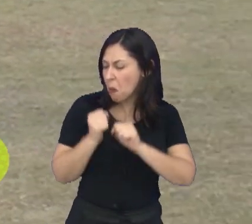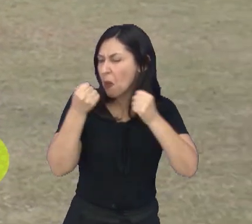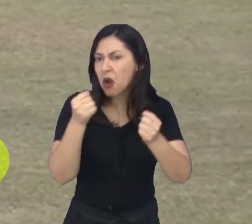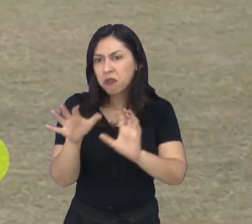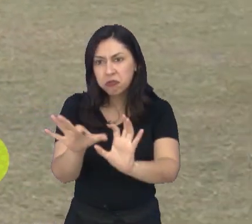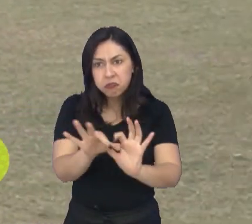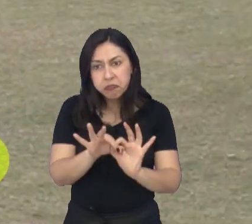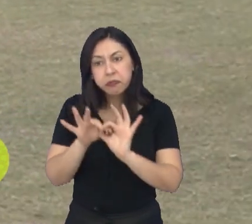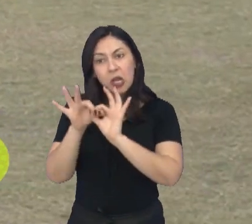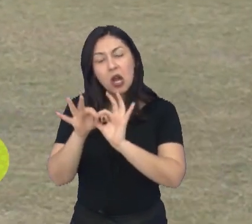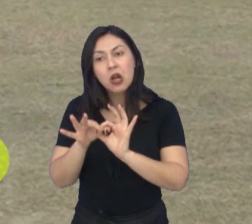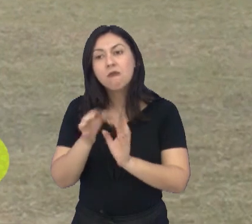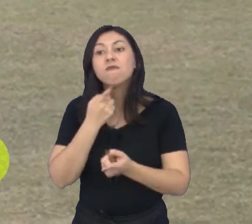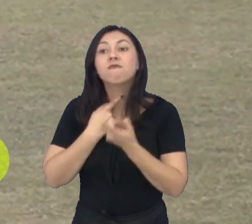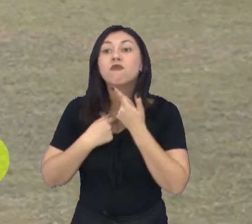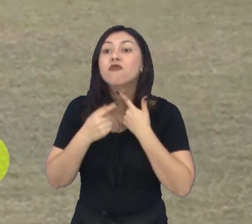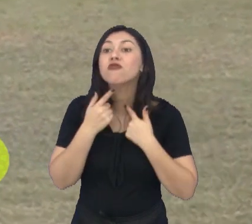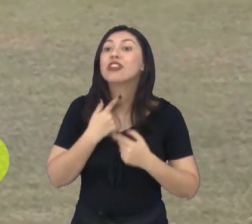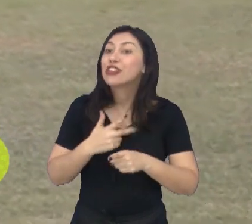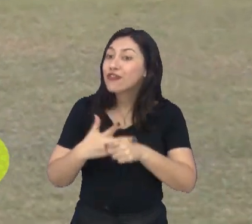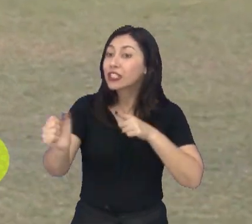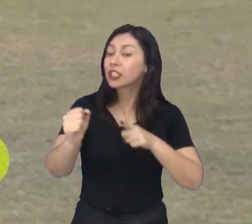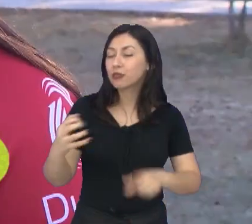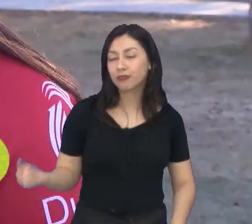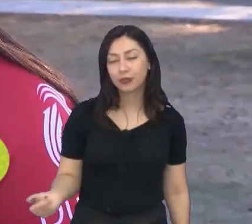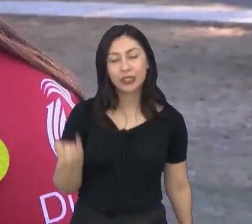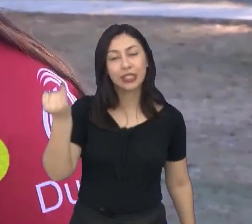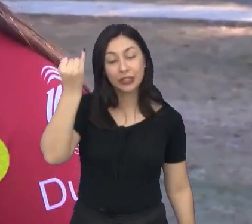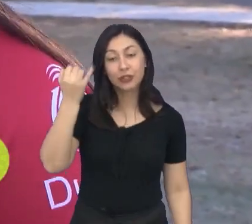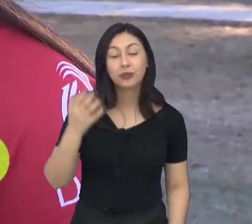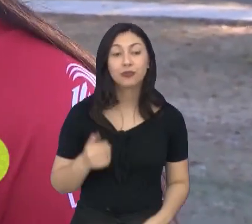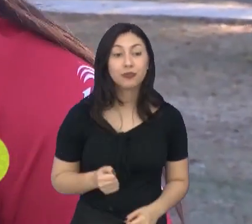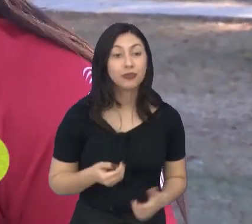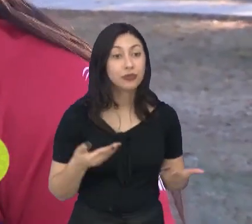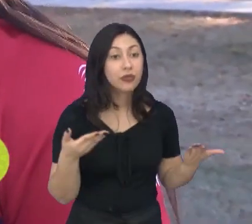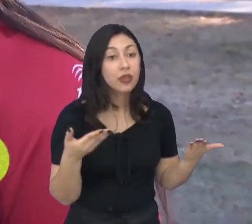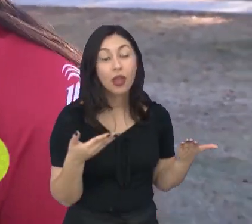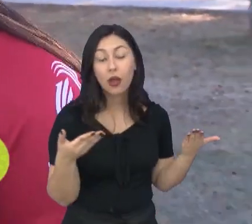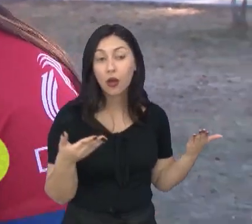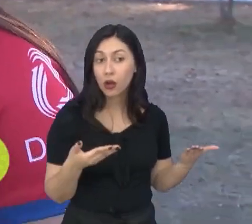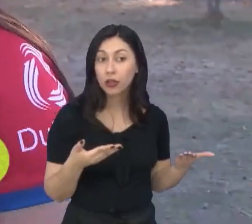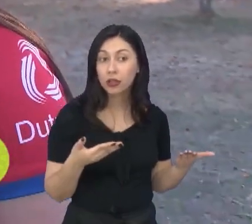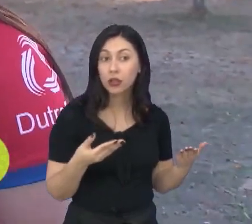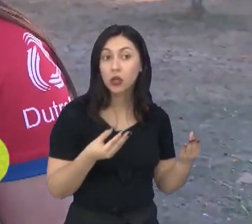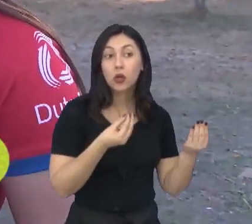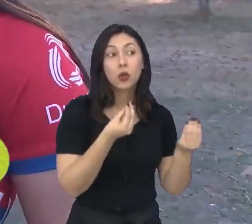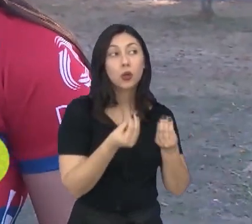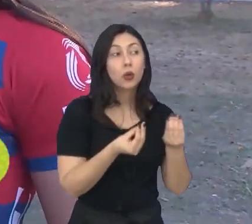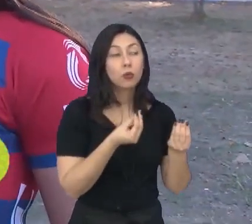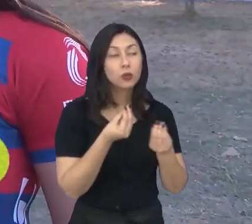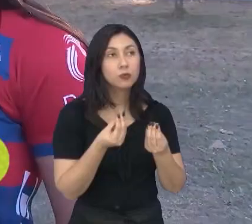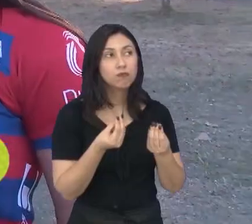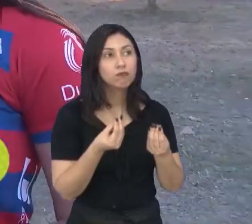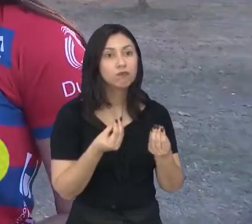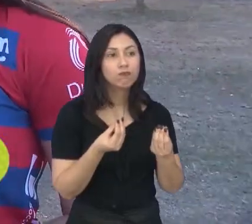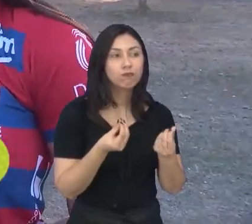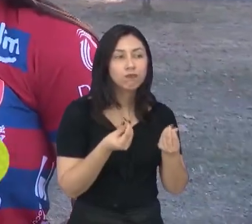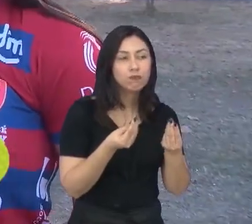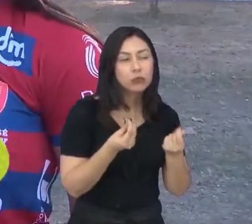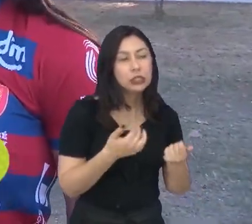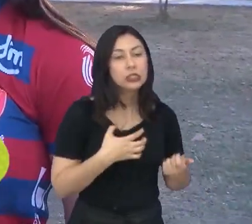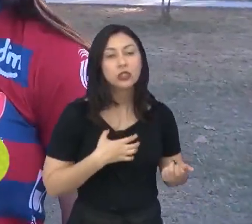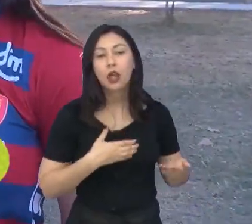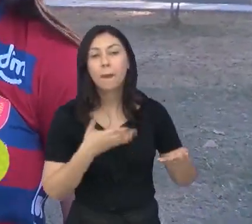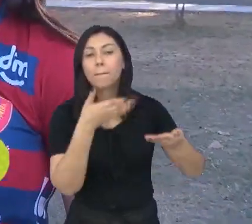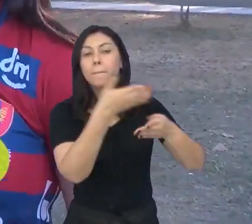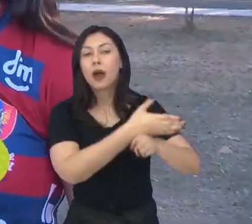querer jogar e ganhar o campeonato também foram bem importantes. E agora, né, como é que é para vocês enfrentar a classificação para